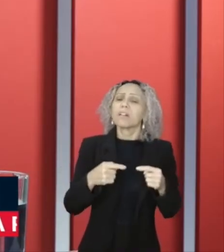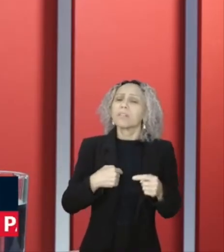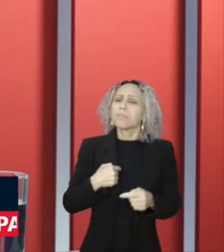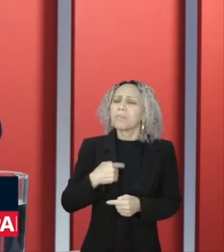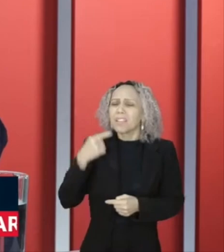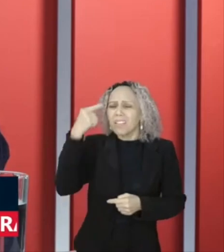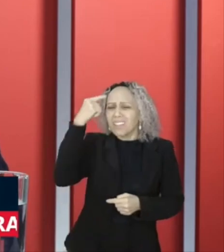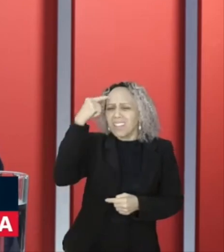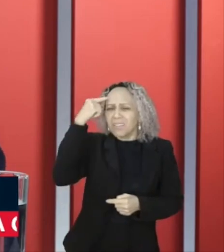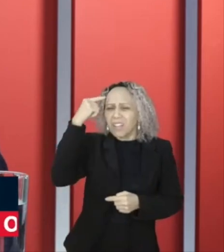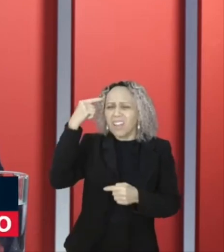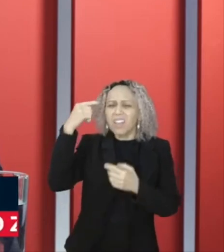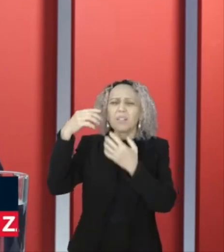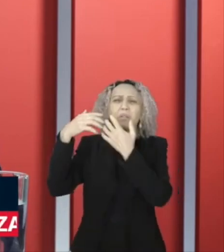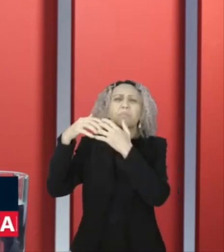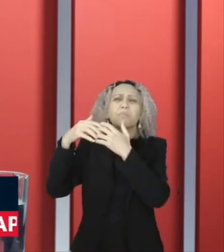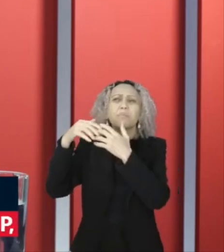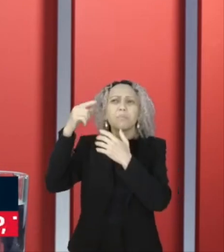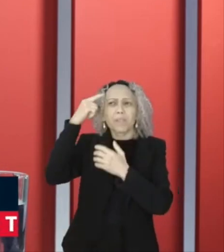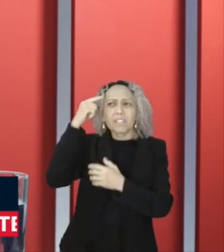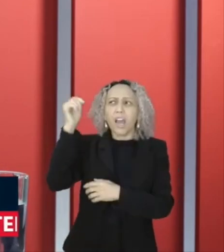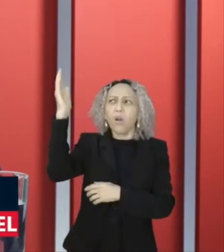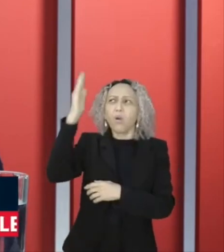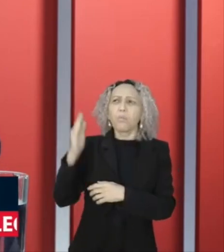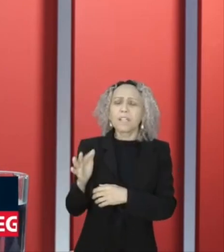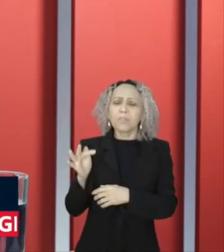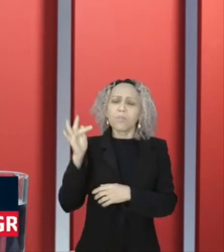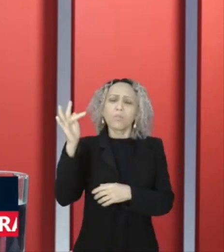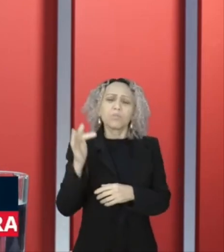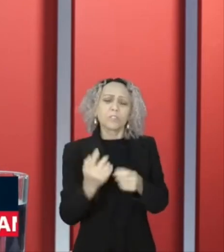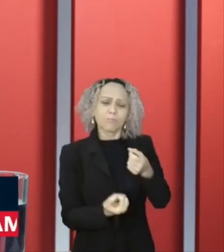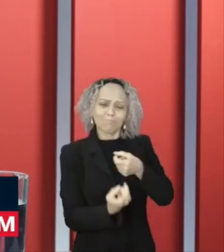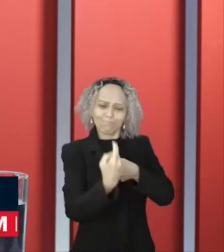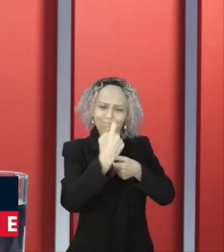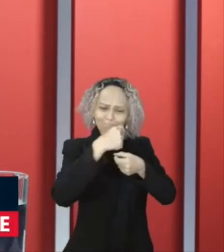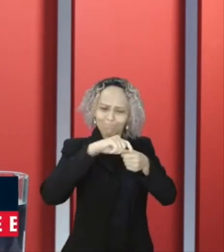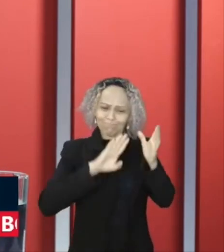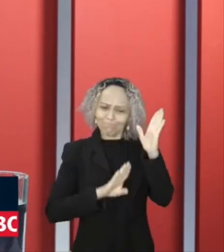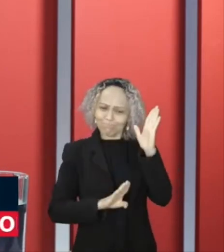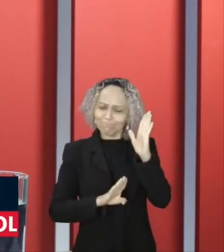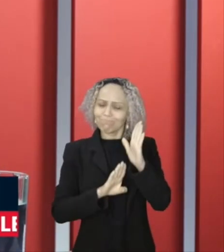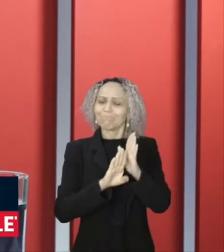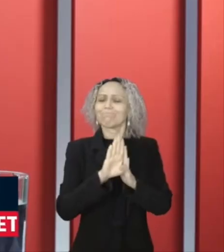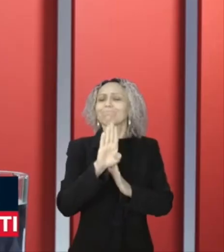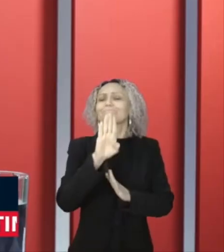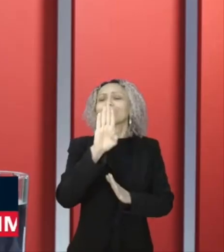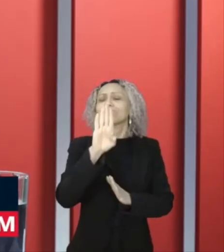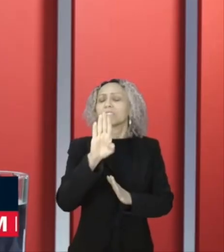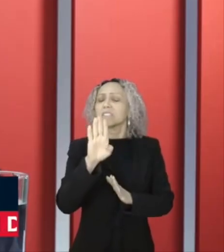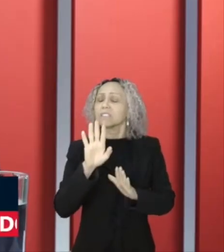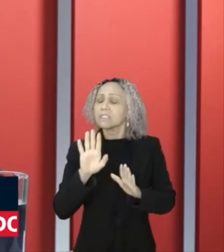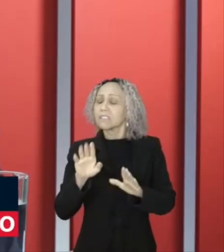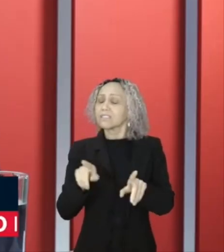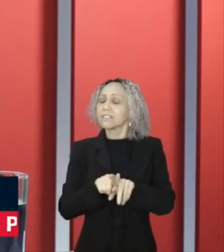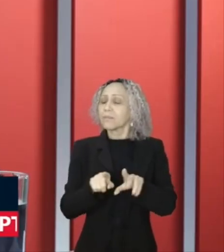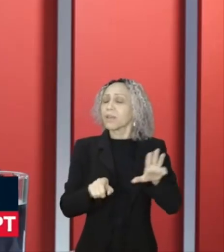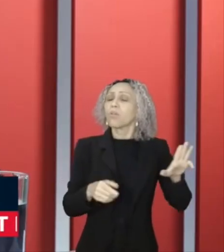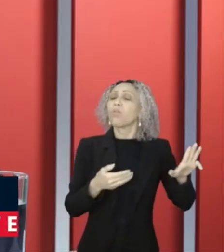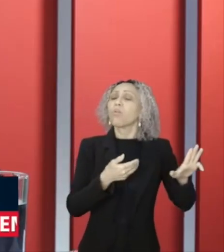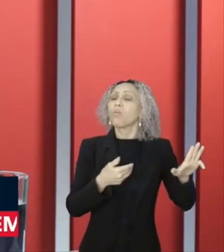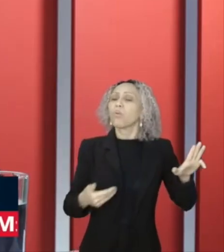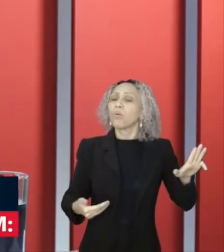na frente e de como o presidente Lula, com a sua liderança, vai conduzir o país com metas, prioridades